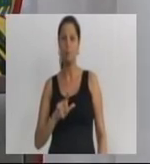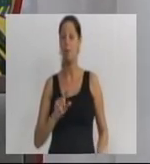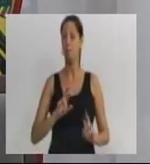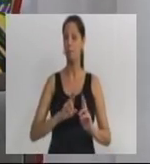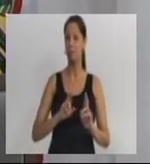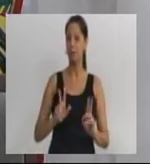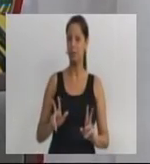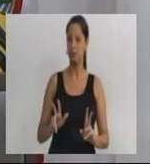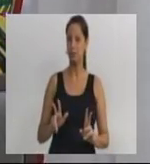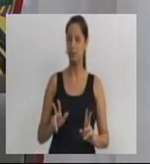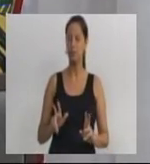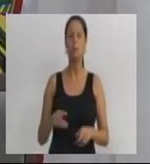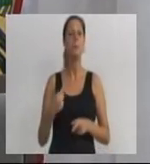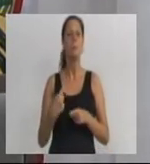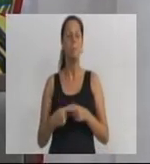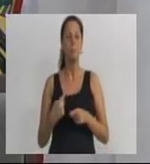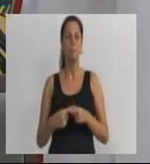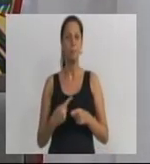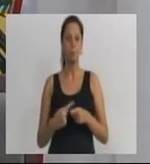diferentes,